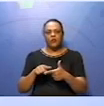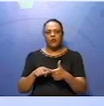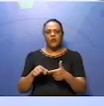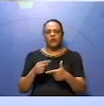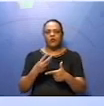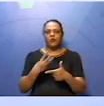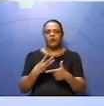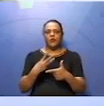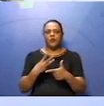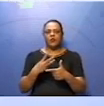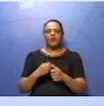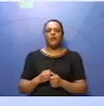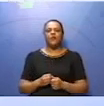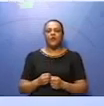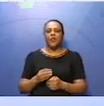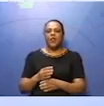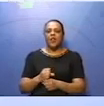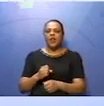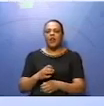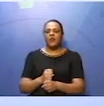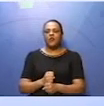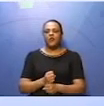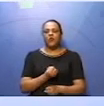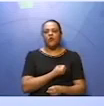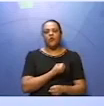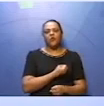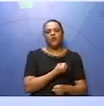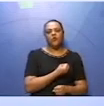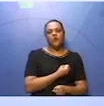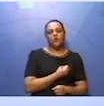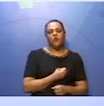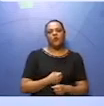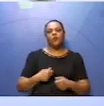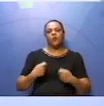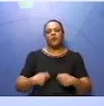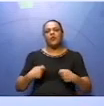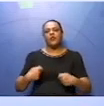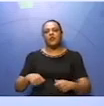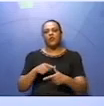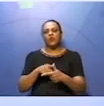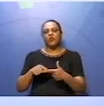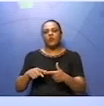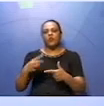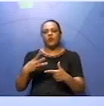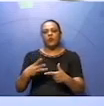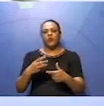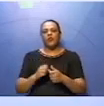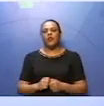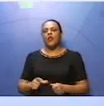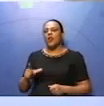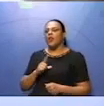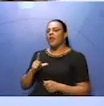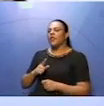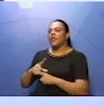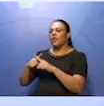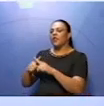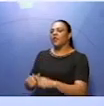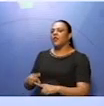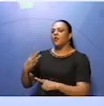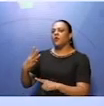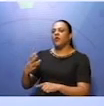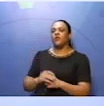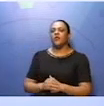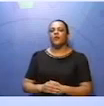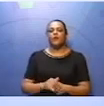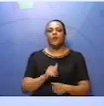número é formado é divisível por 3, ou seja, está na tabuada do 3. Por exemplo, o